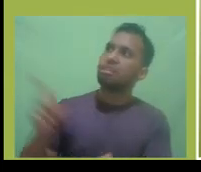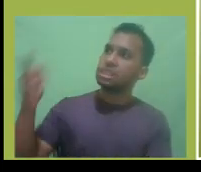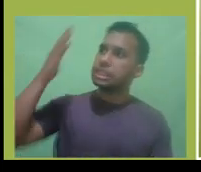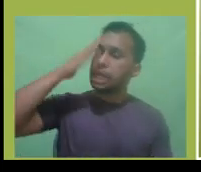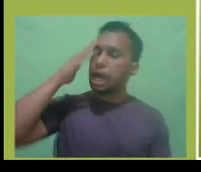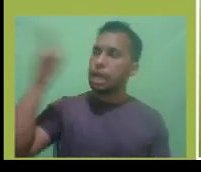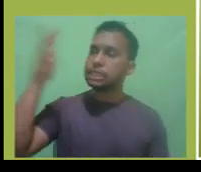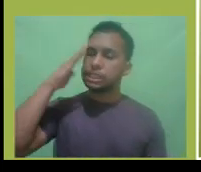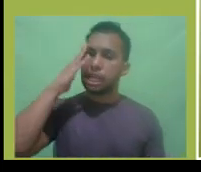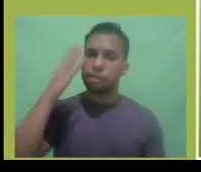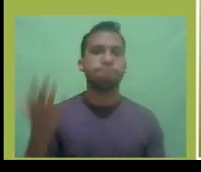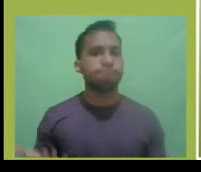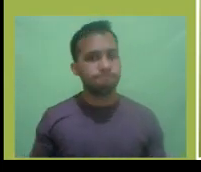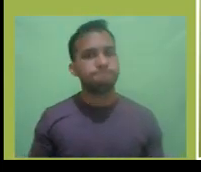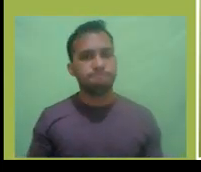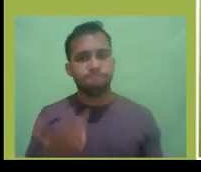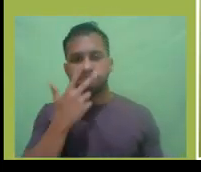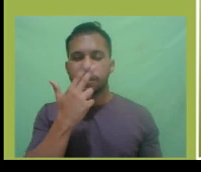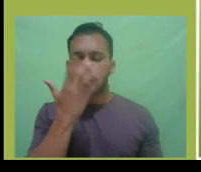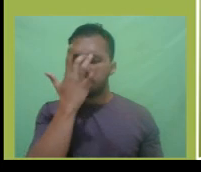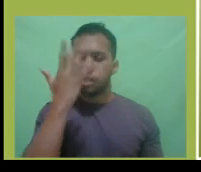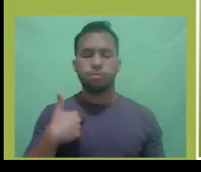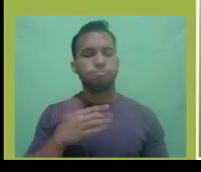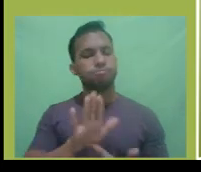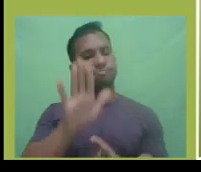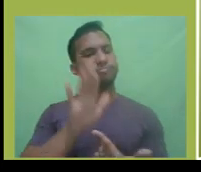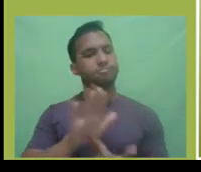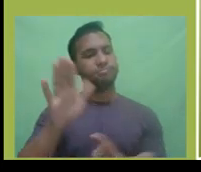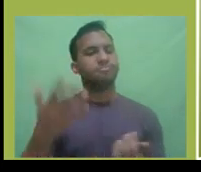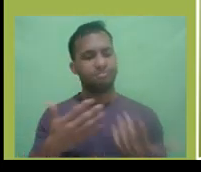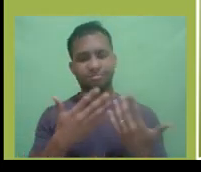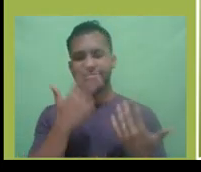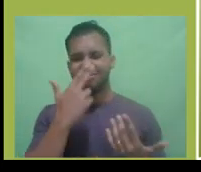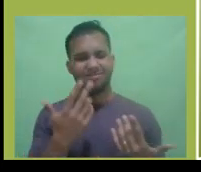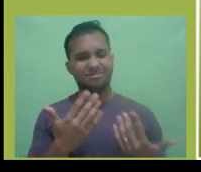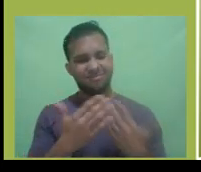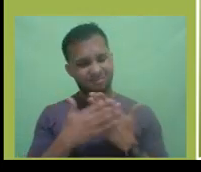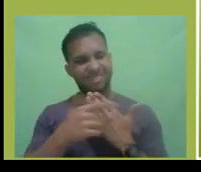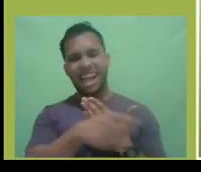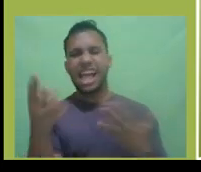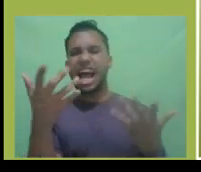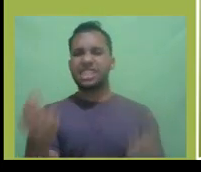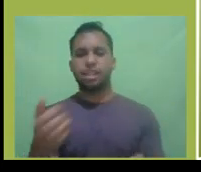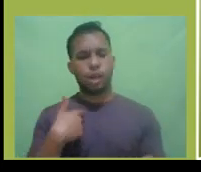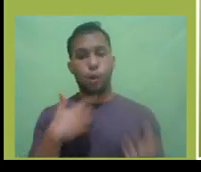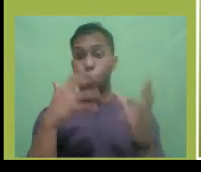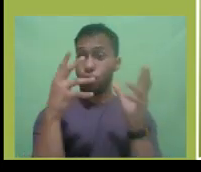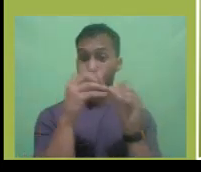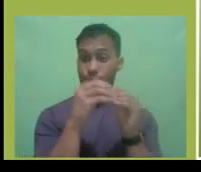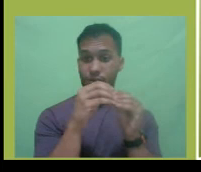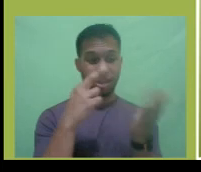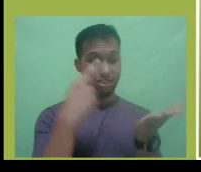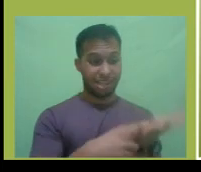que você convença os espectadores das conclusões que você está apresentando. A postura e